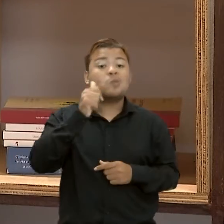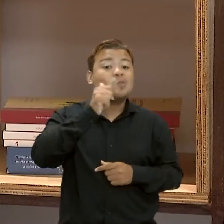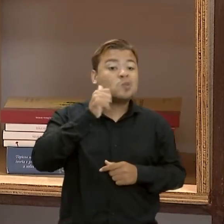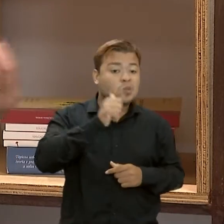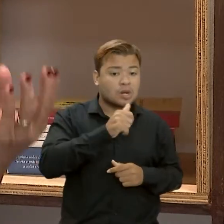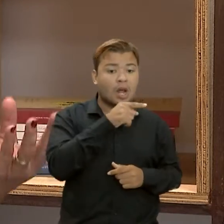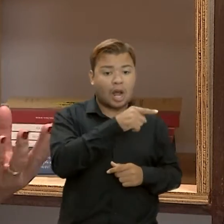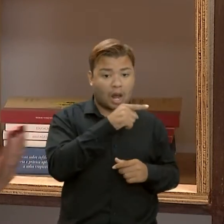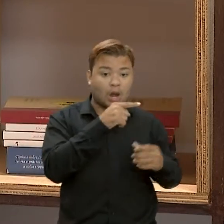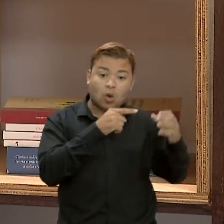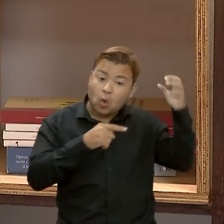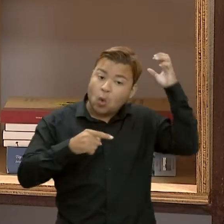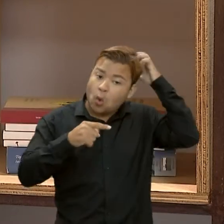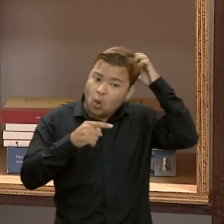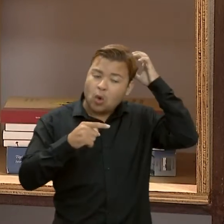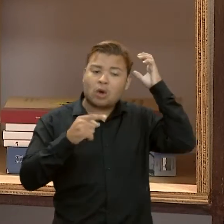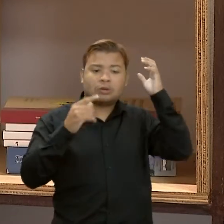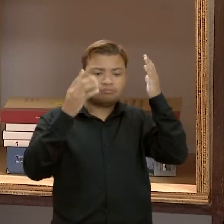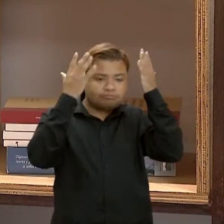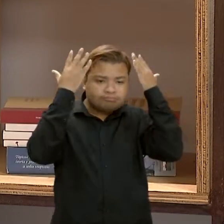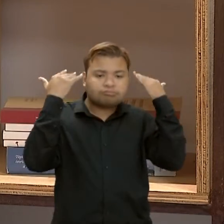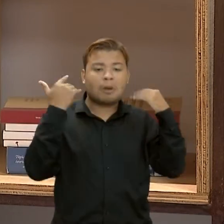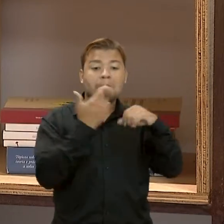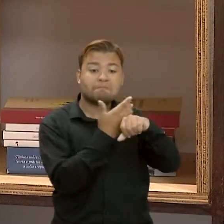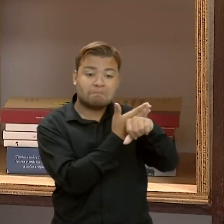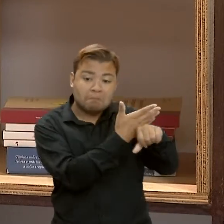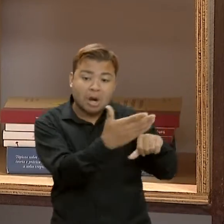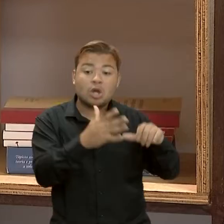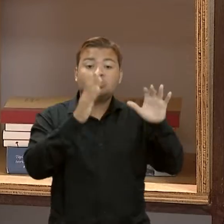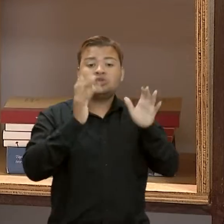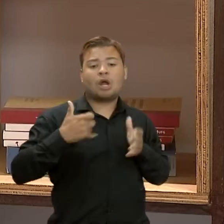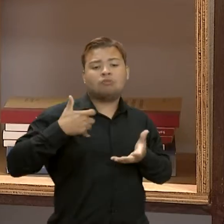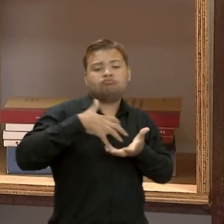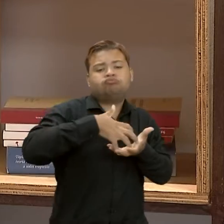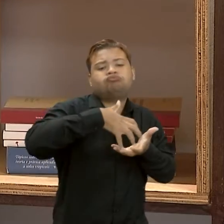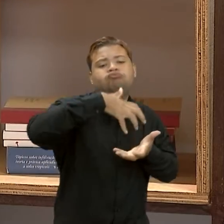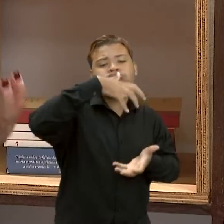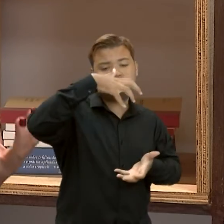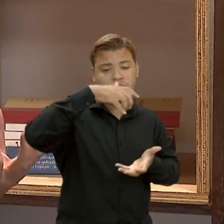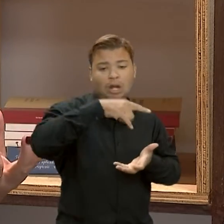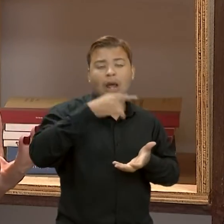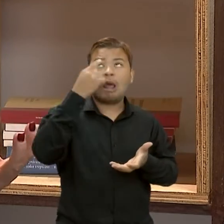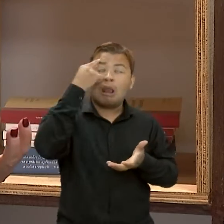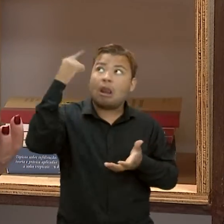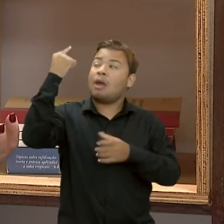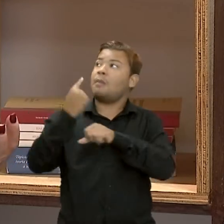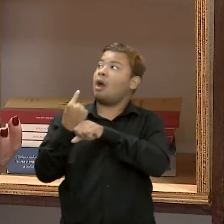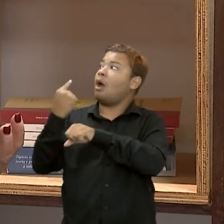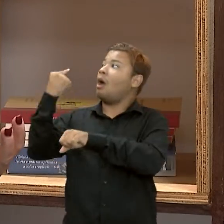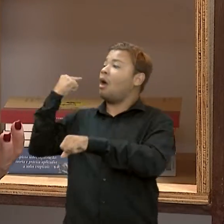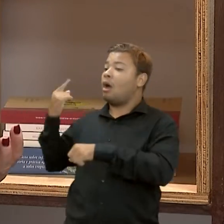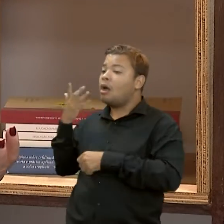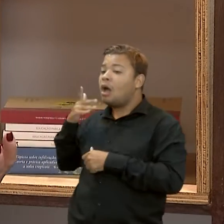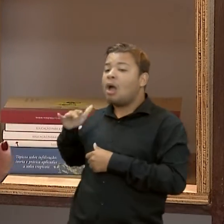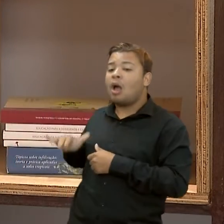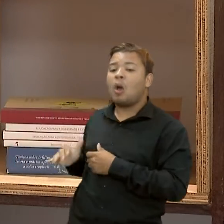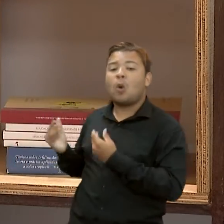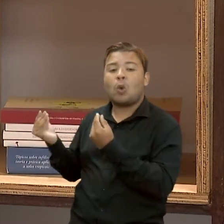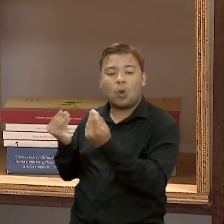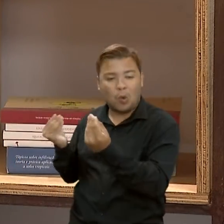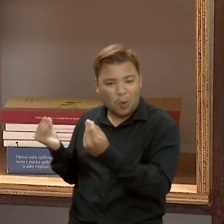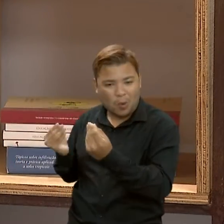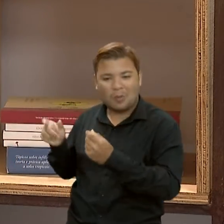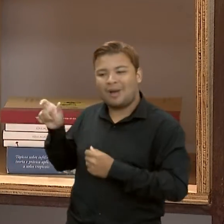idosa, né, já vestida de cabelos brancos, como ela mesma disse, e eu busco a Aninha para estudar a